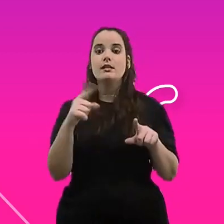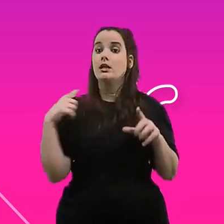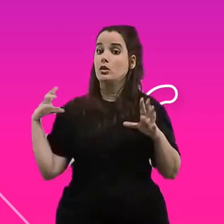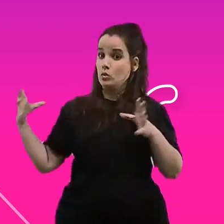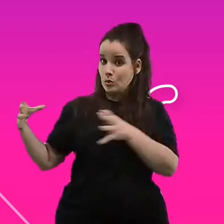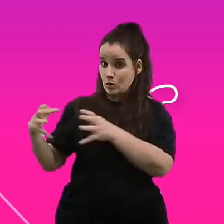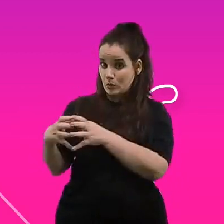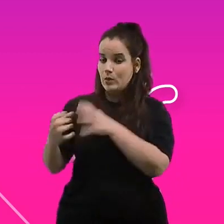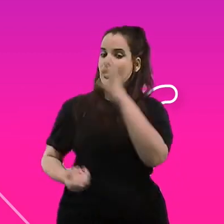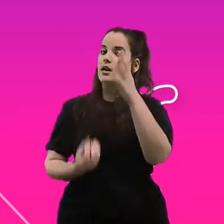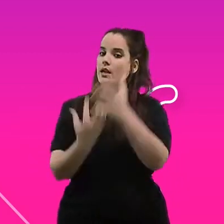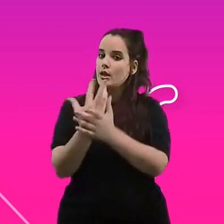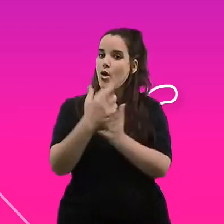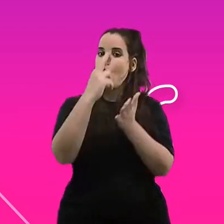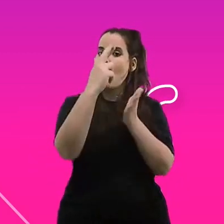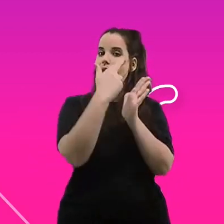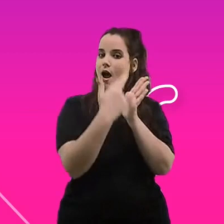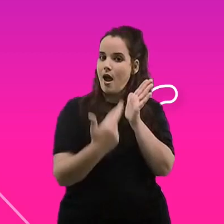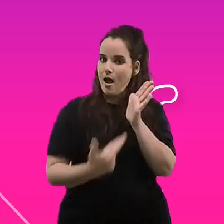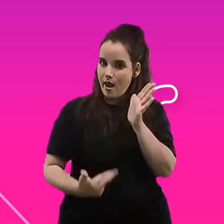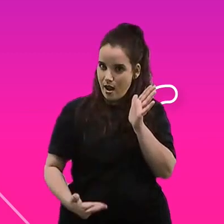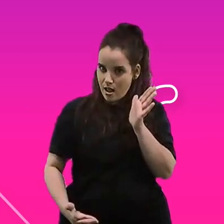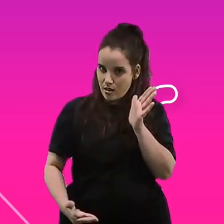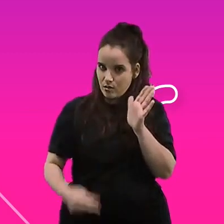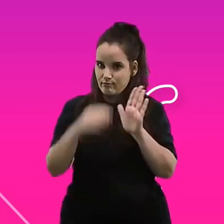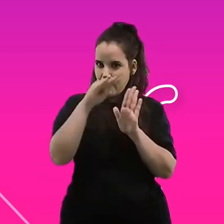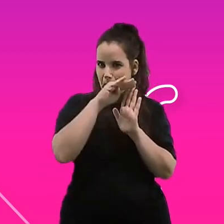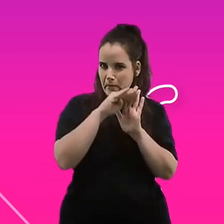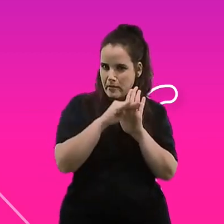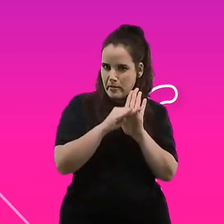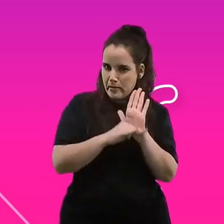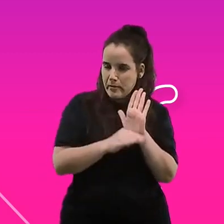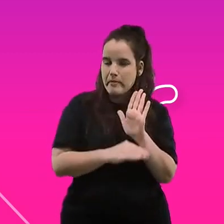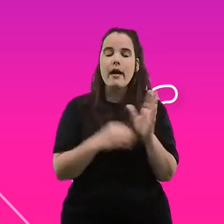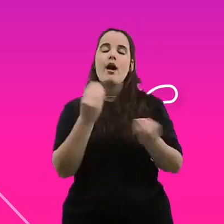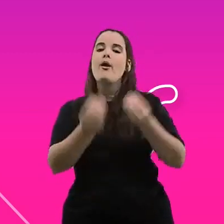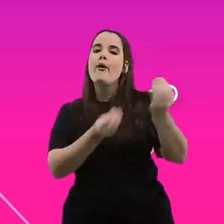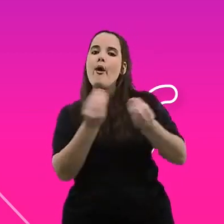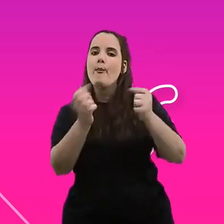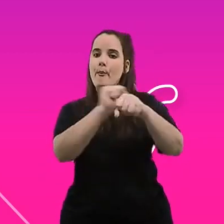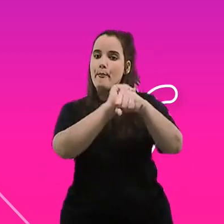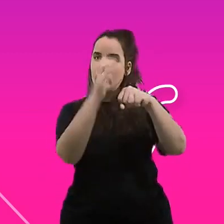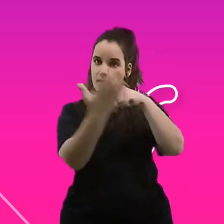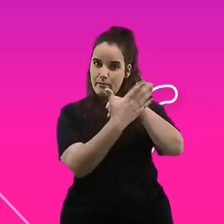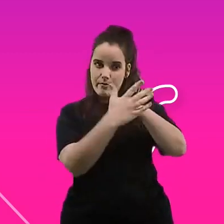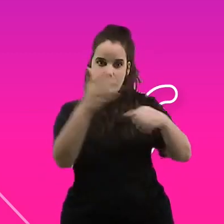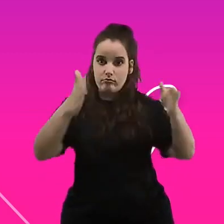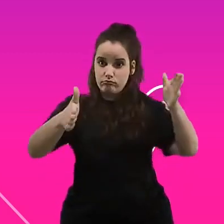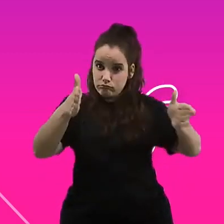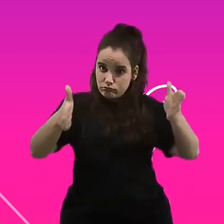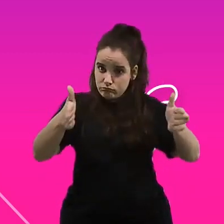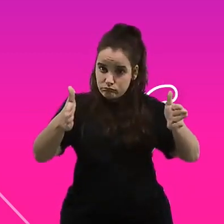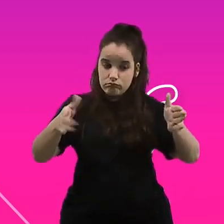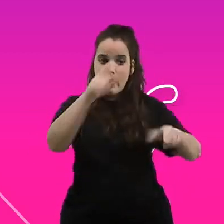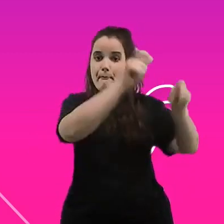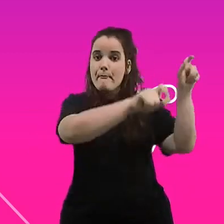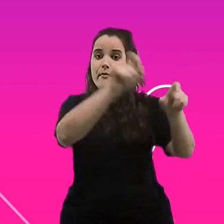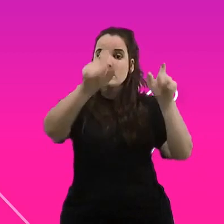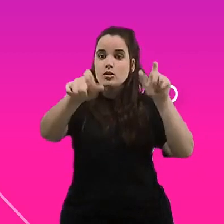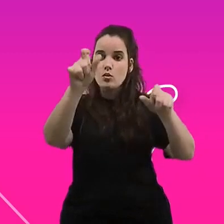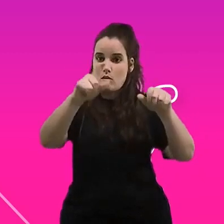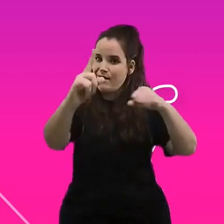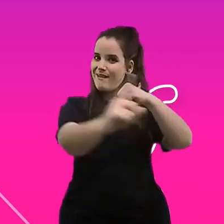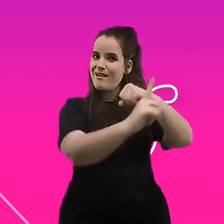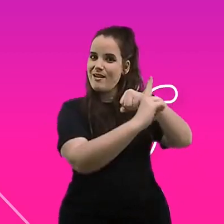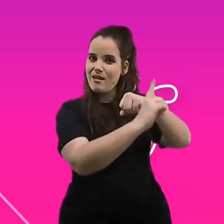uma forma de entender o comportamento da pandemia na nossa plataforma. E justamente a gente foi acompanhando ali,